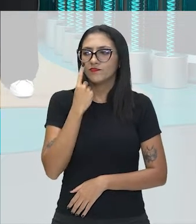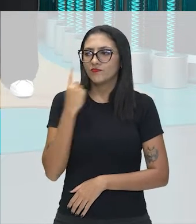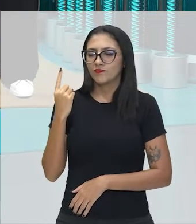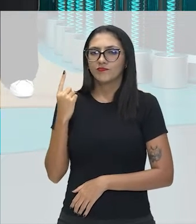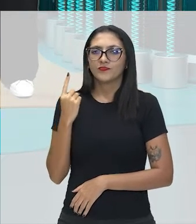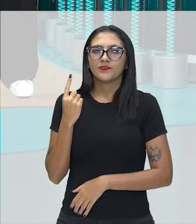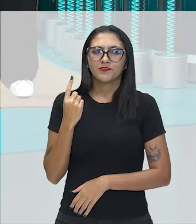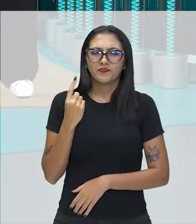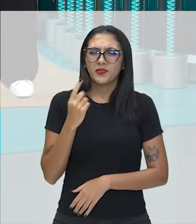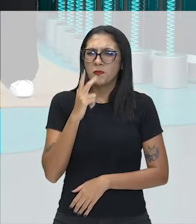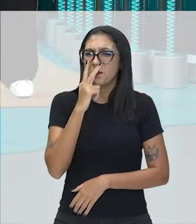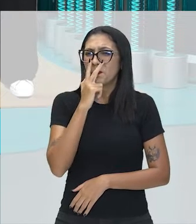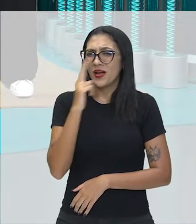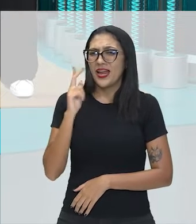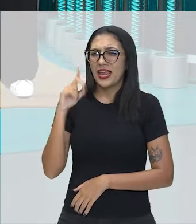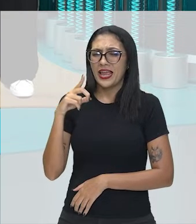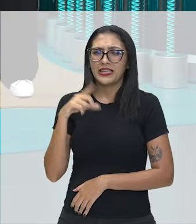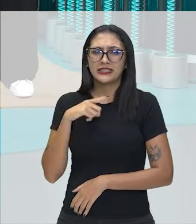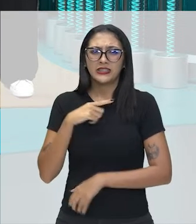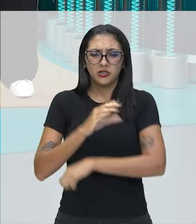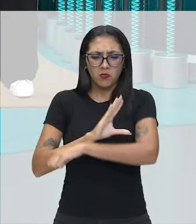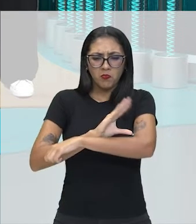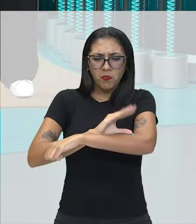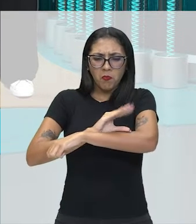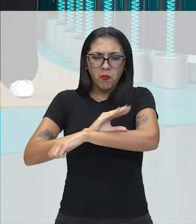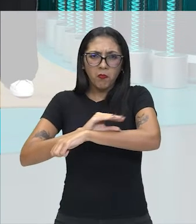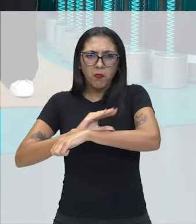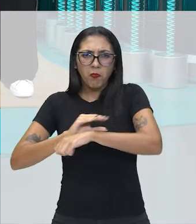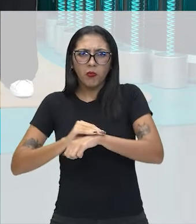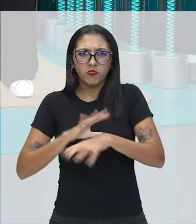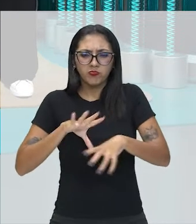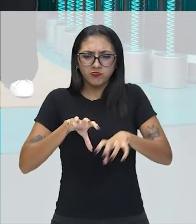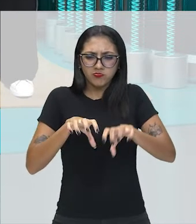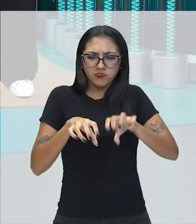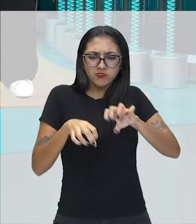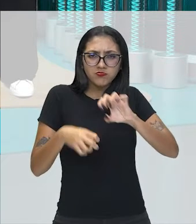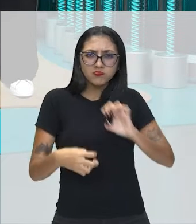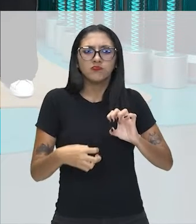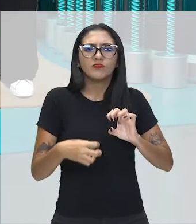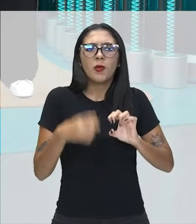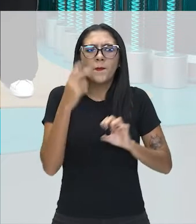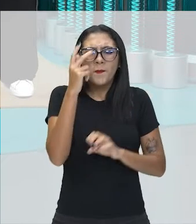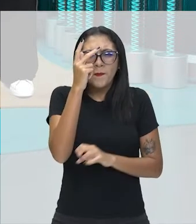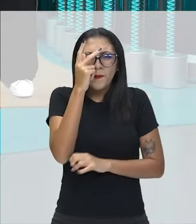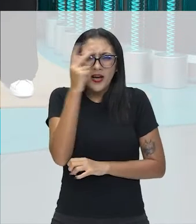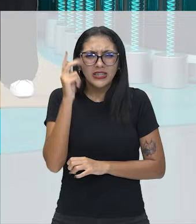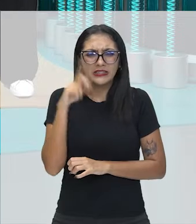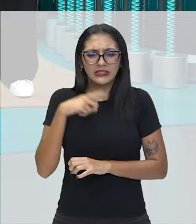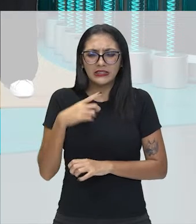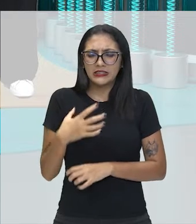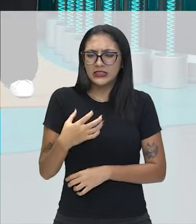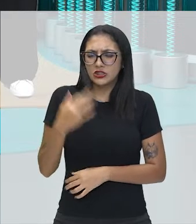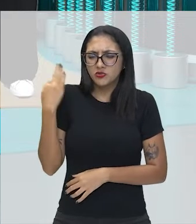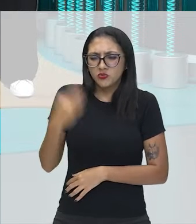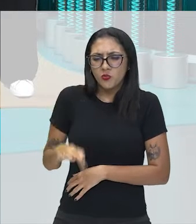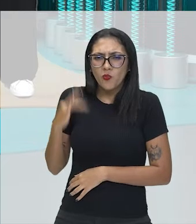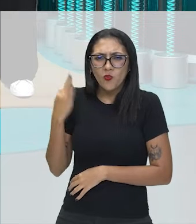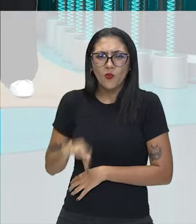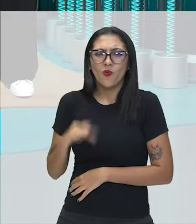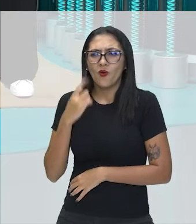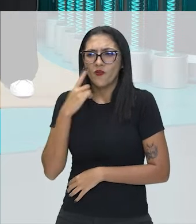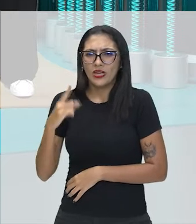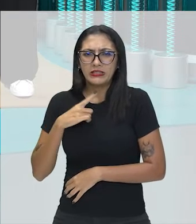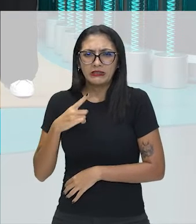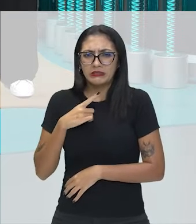essa cãibra está atuando ali no músculo, né? E, consequentemente, parece que a pessoa está sentindo muita dor, porque ela está apertando